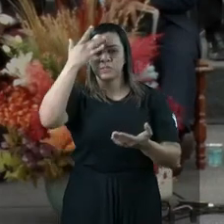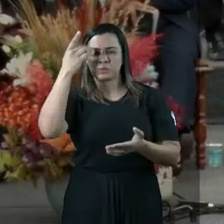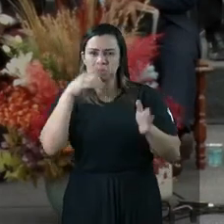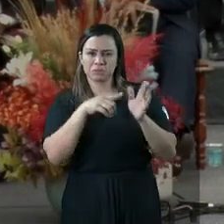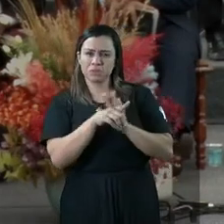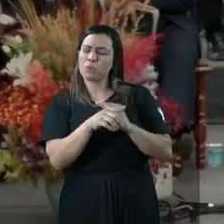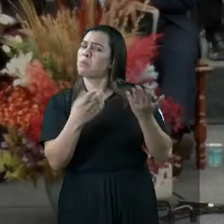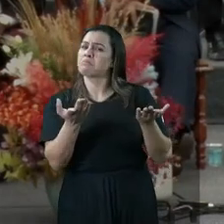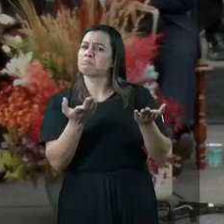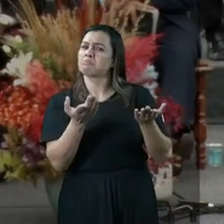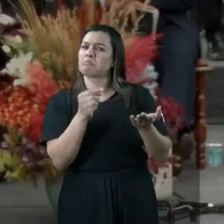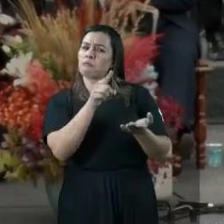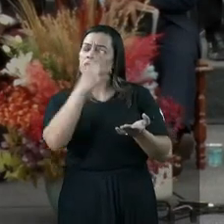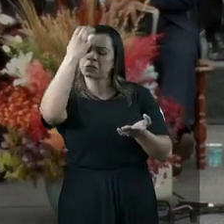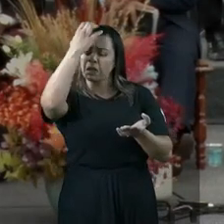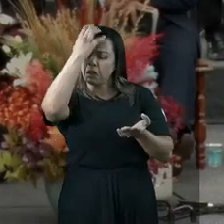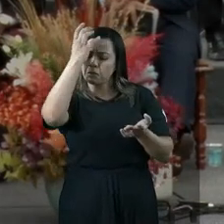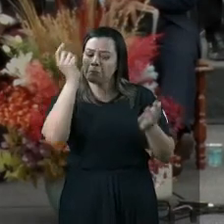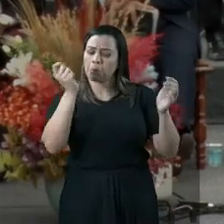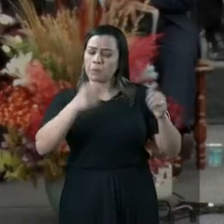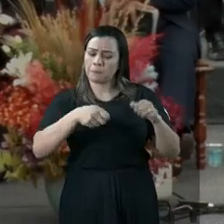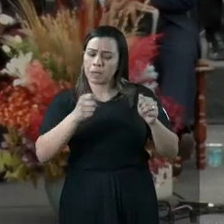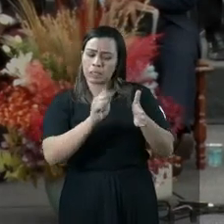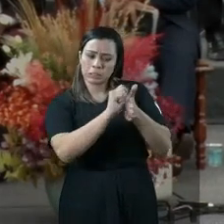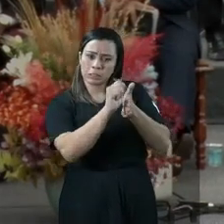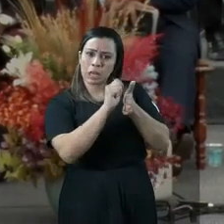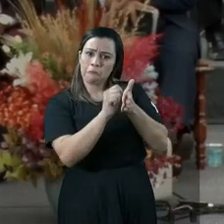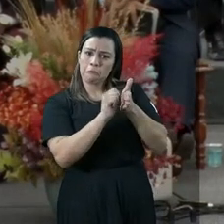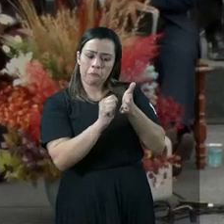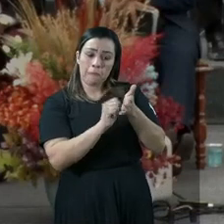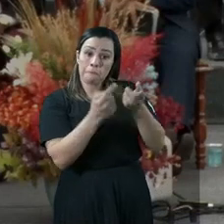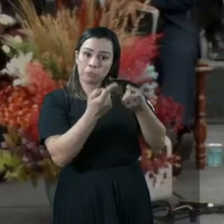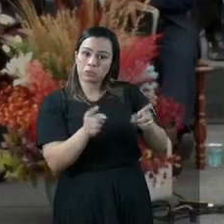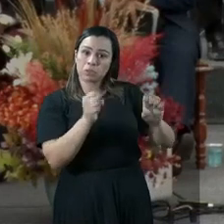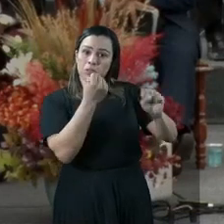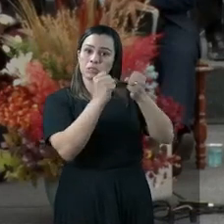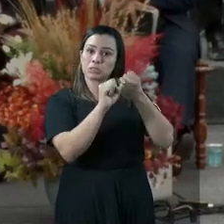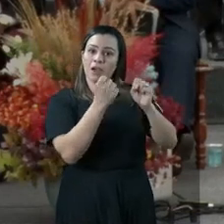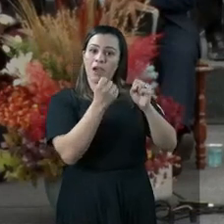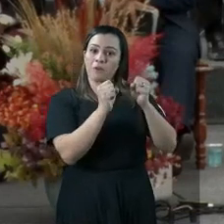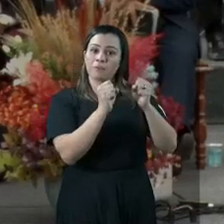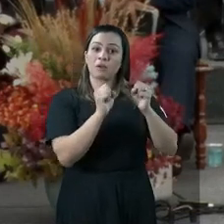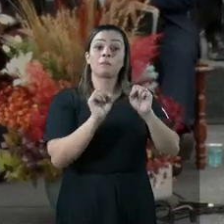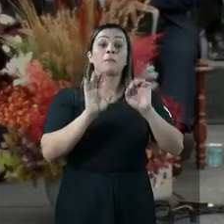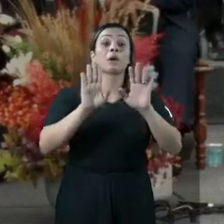nunca que eu vou usar o nome de Deus para compor para mim mesmo e para a glória do meu próprio nome.